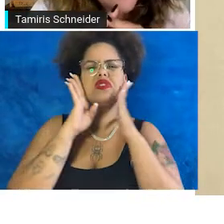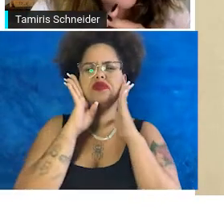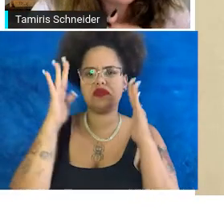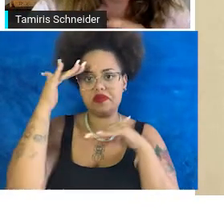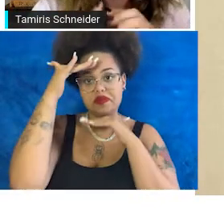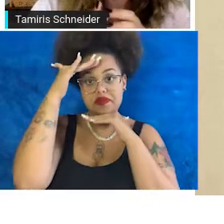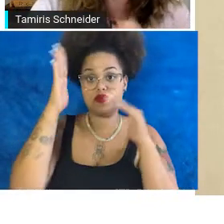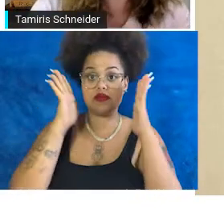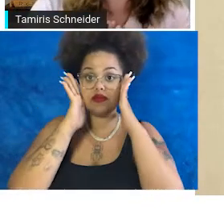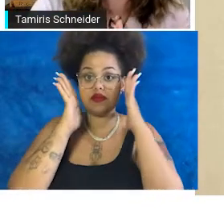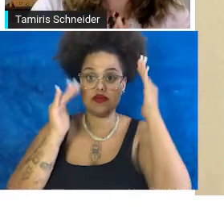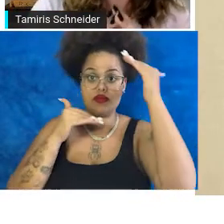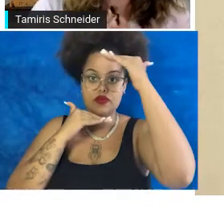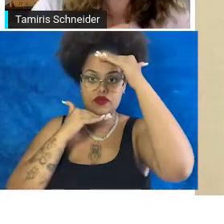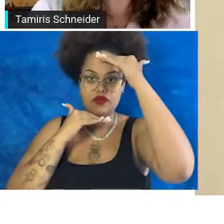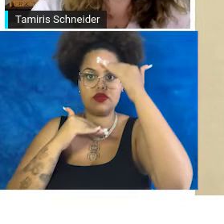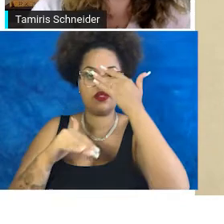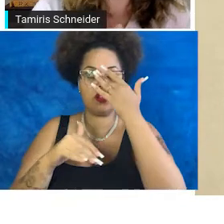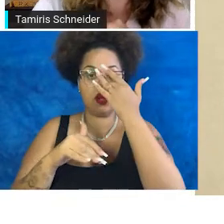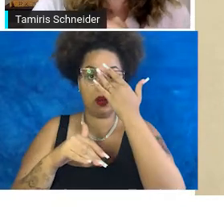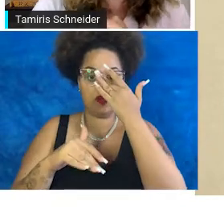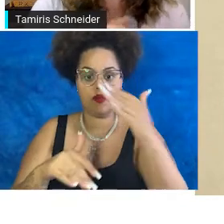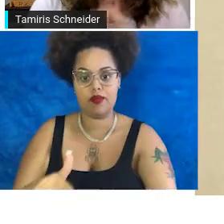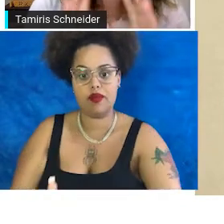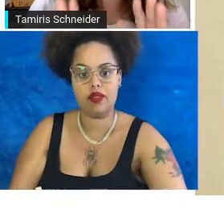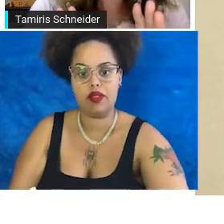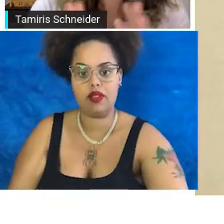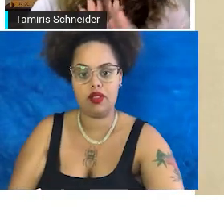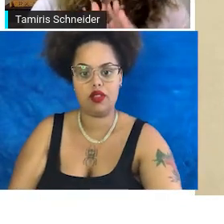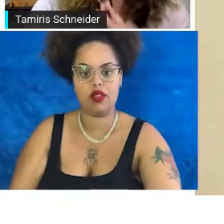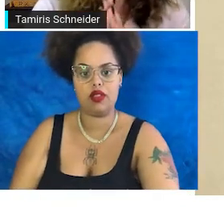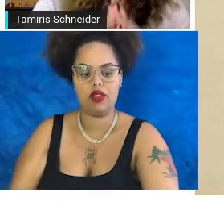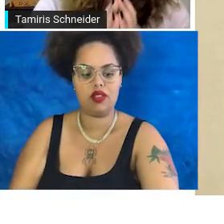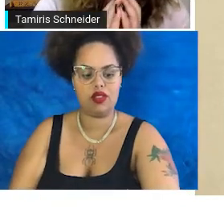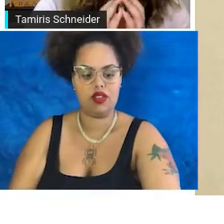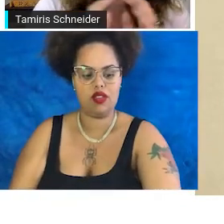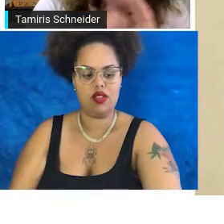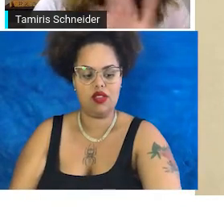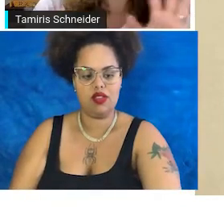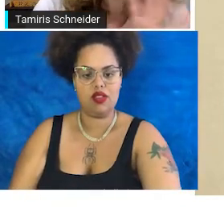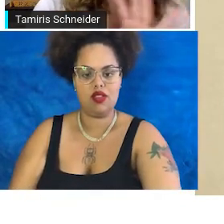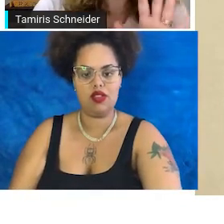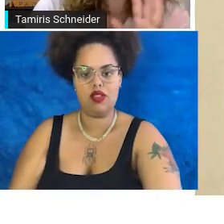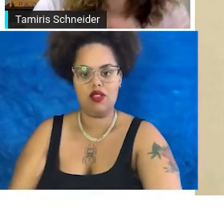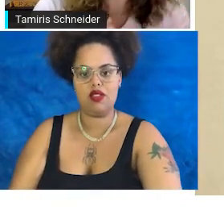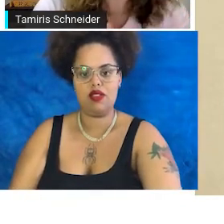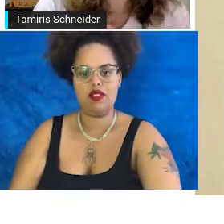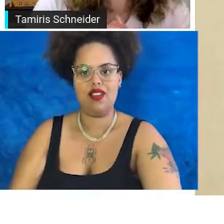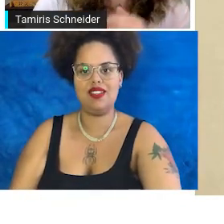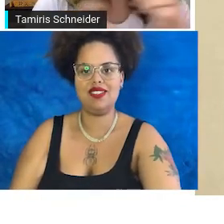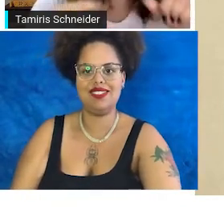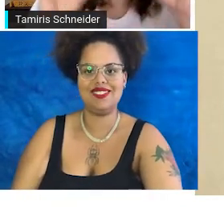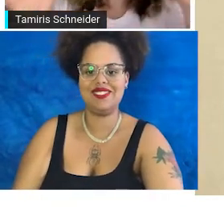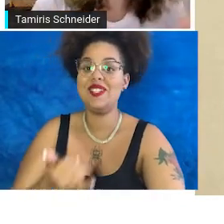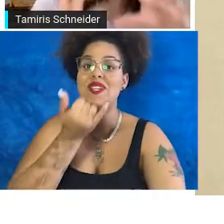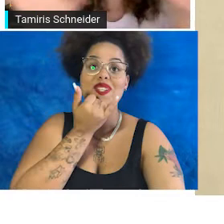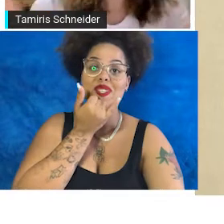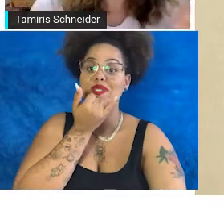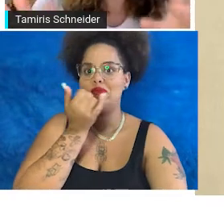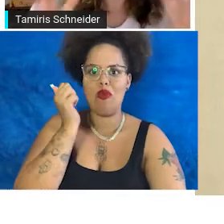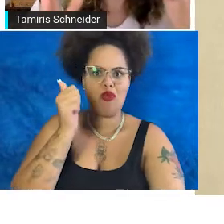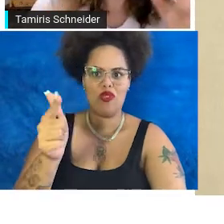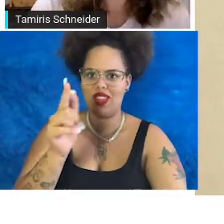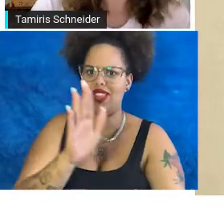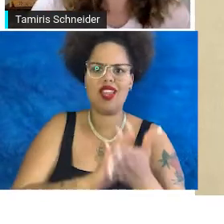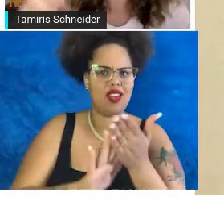quadradinhas ali. Não tô falando que todo militar é assim, tá, gente? Desculpa se ofender, não é para ofender ninguém. Mas, assim, dentro da construção